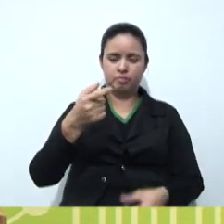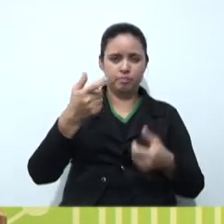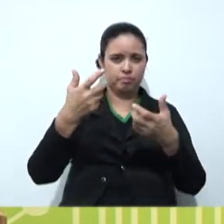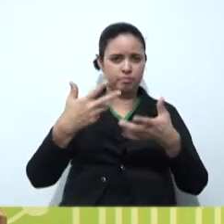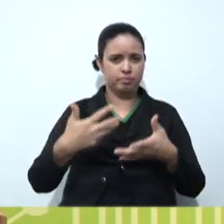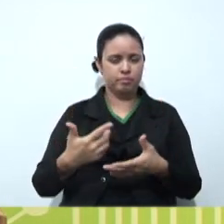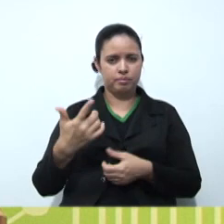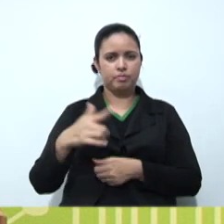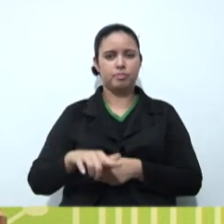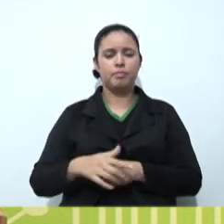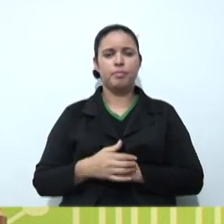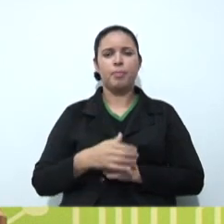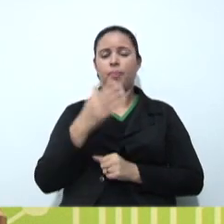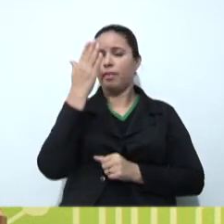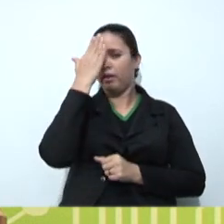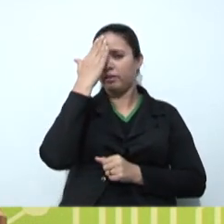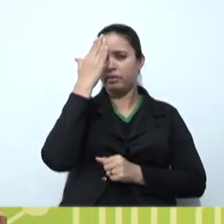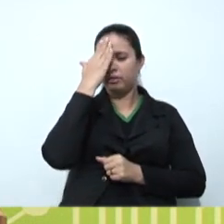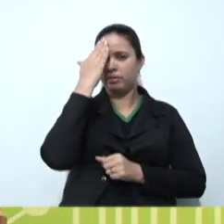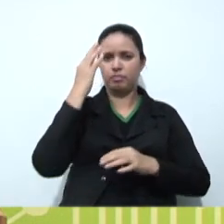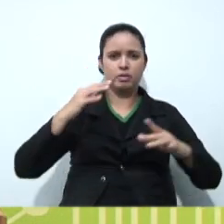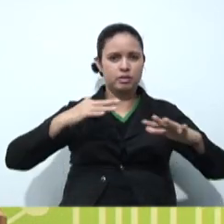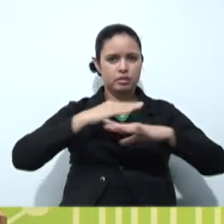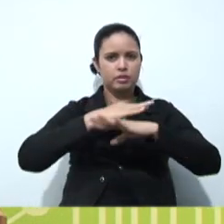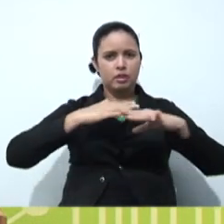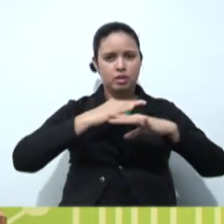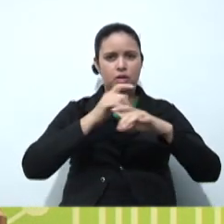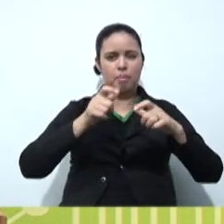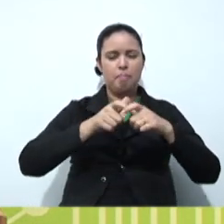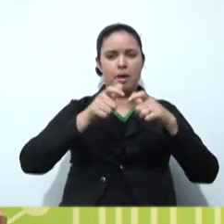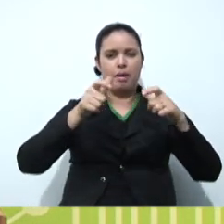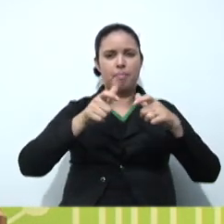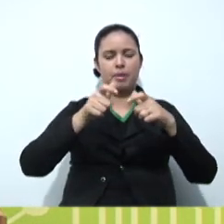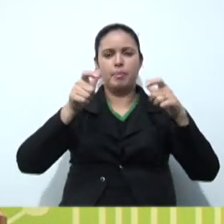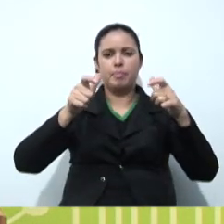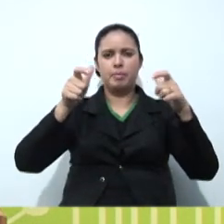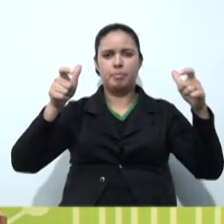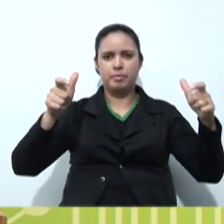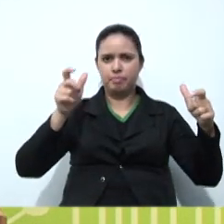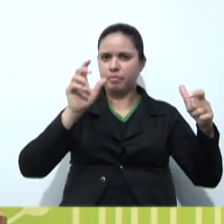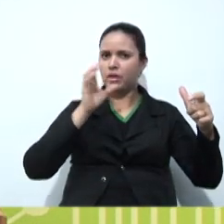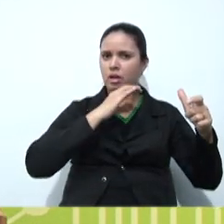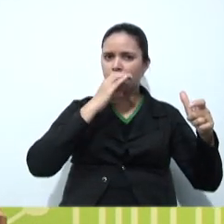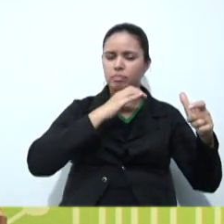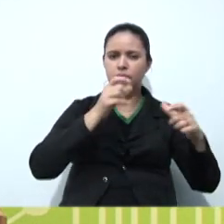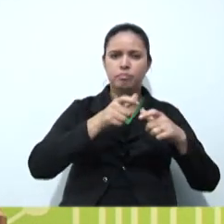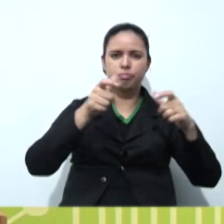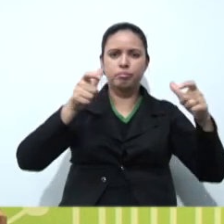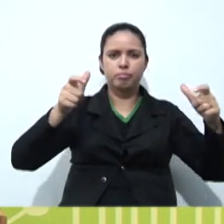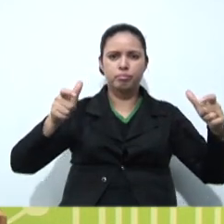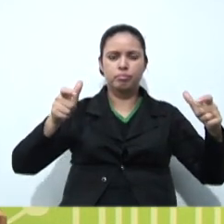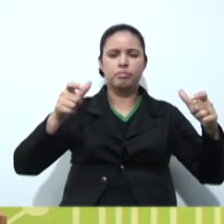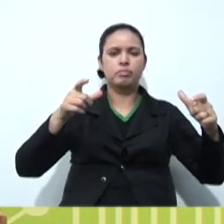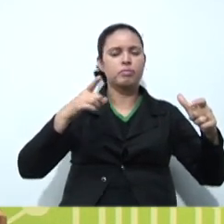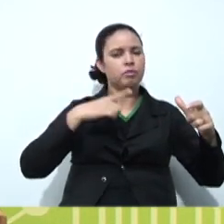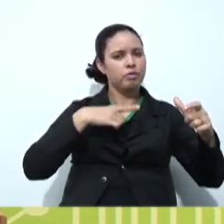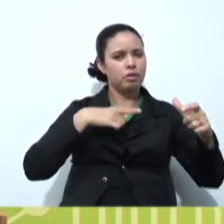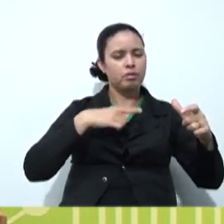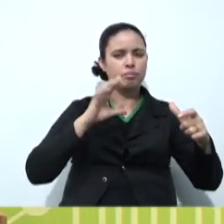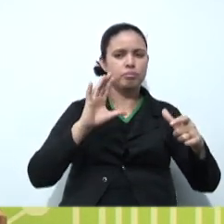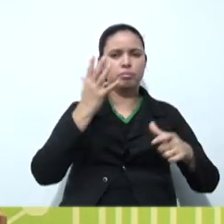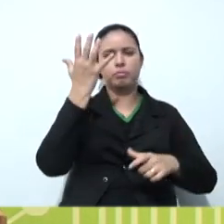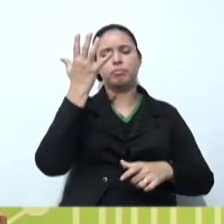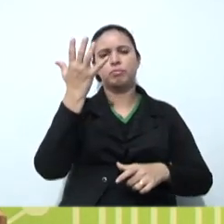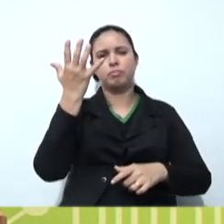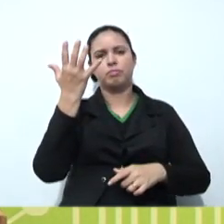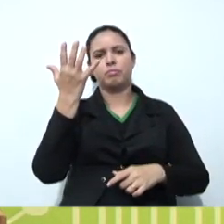ambiente. Nós sabemos que as cidades hoje crescem em ritmo acelerado e esse crescimento causa